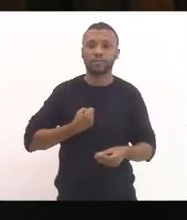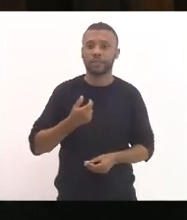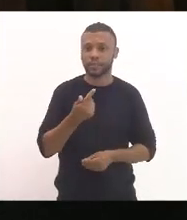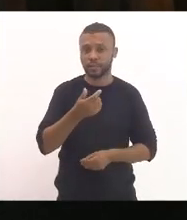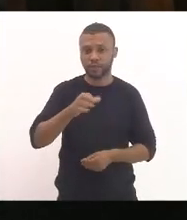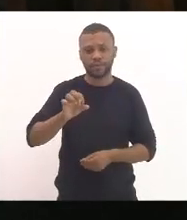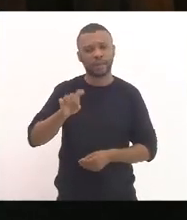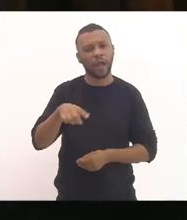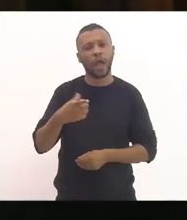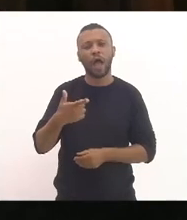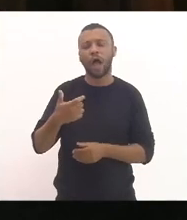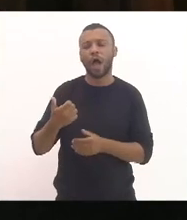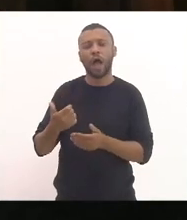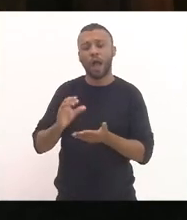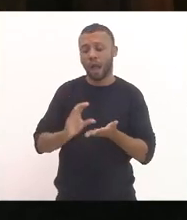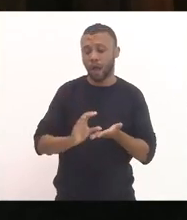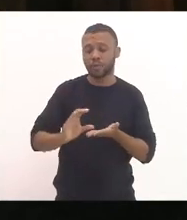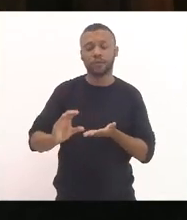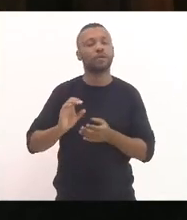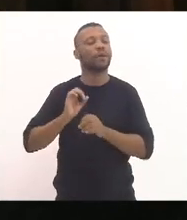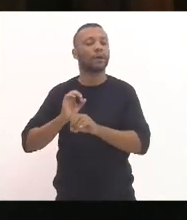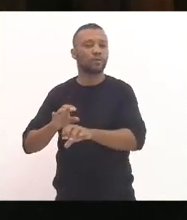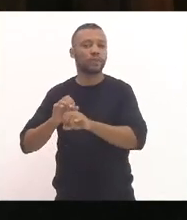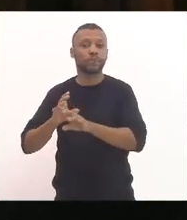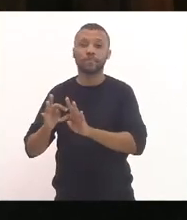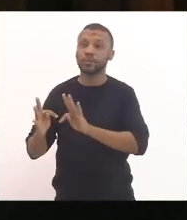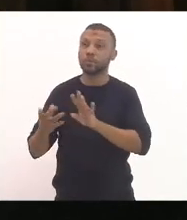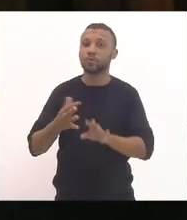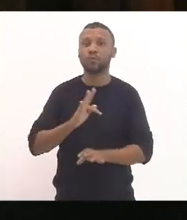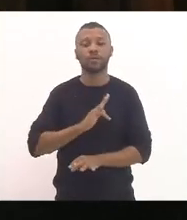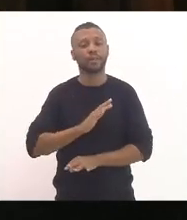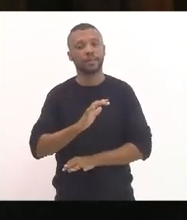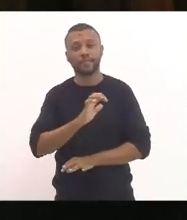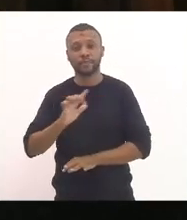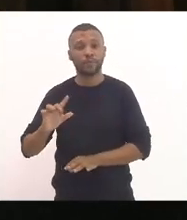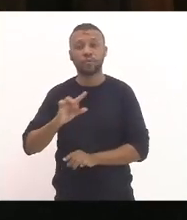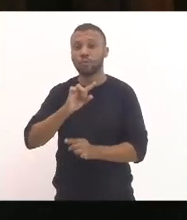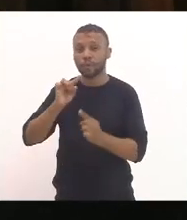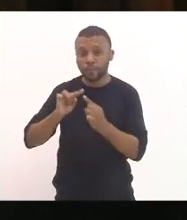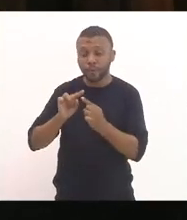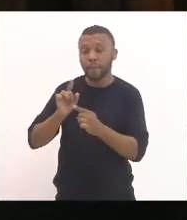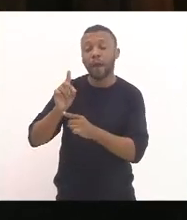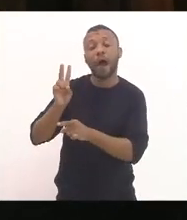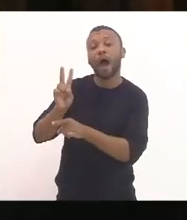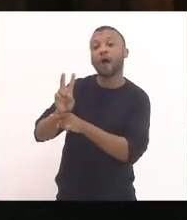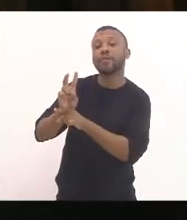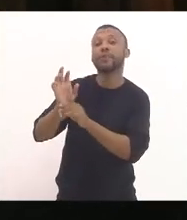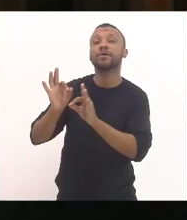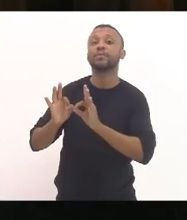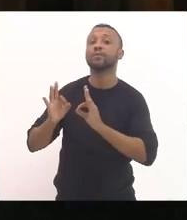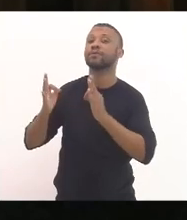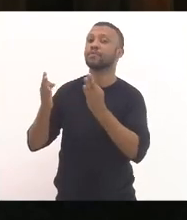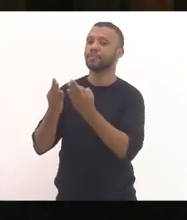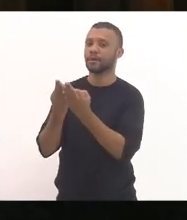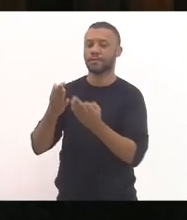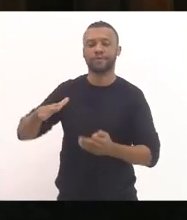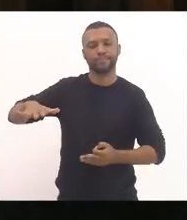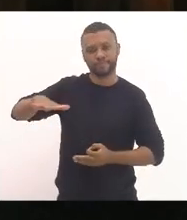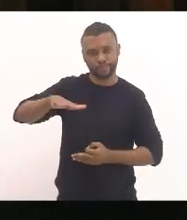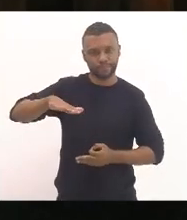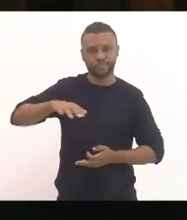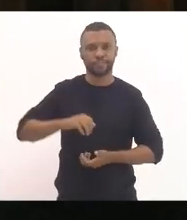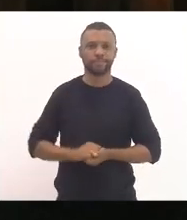auxílio educação para todos os policiais civis do Estado para os seus parentes né atendendo assim os seus dependentes e